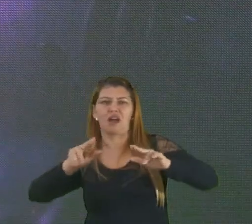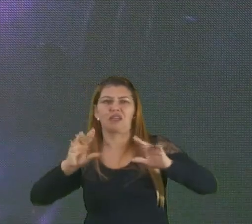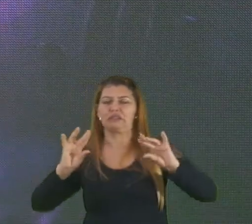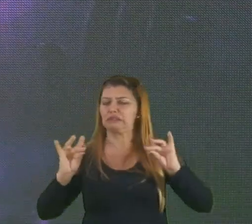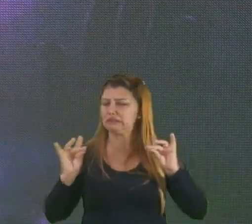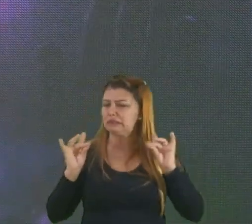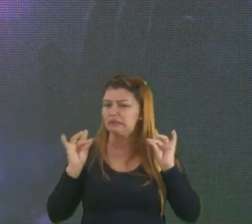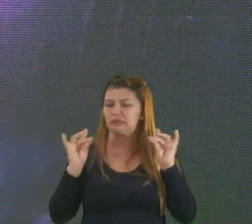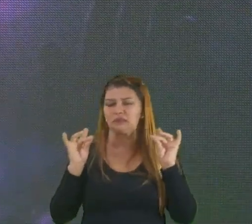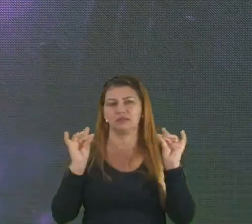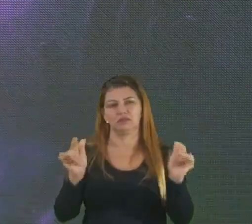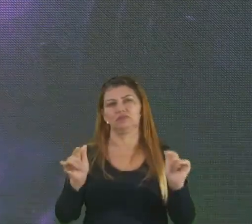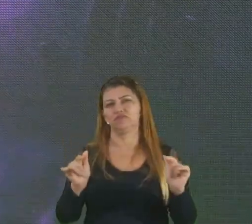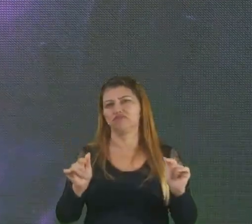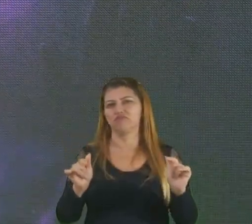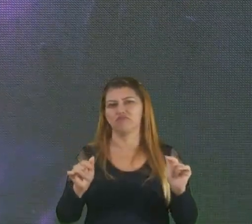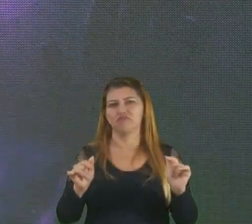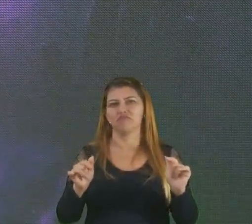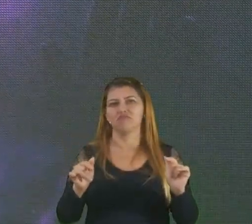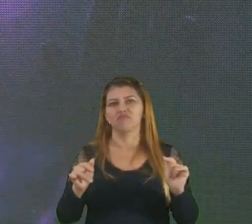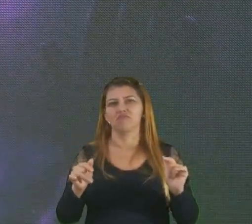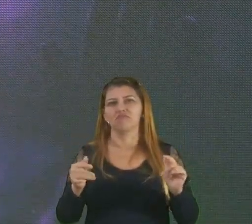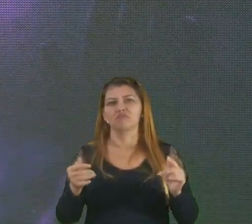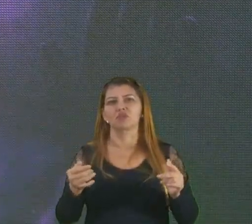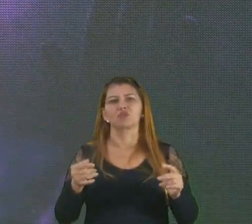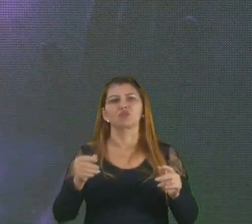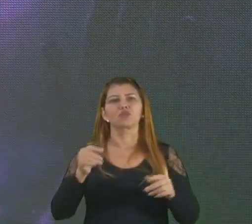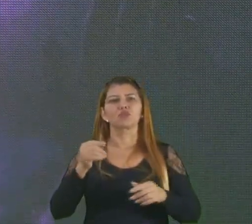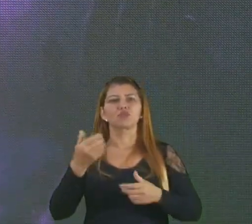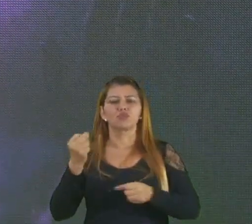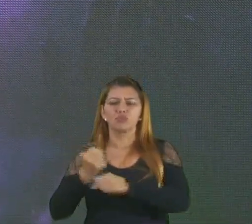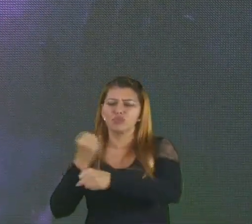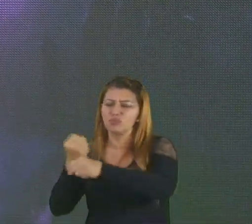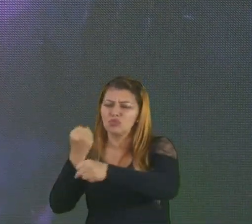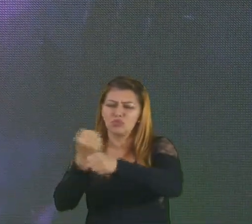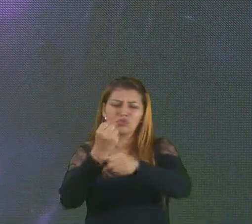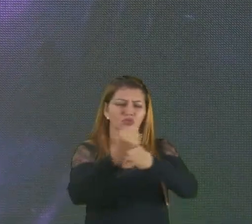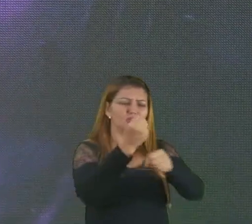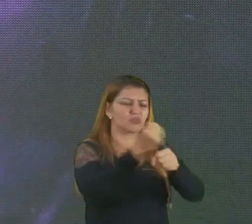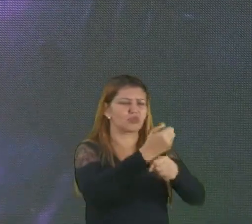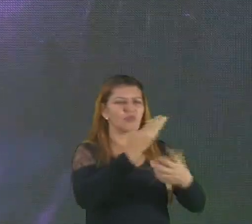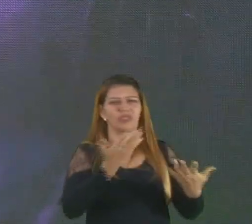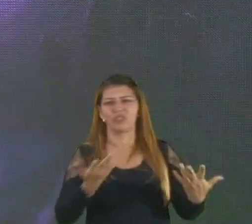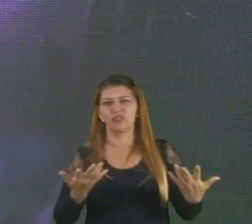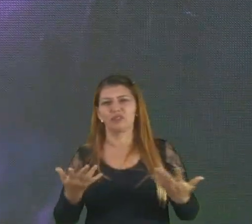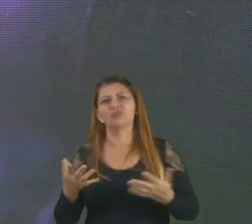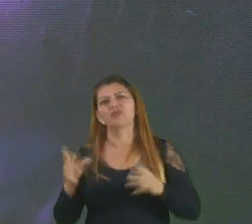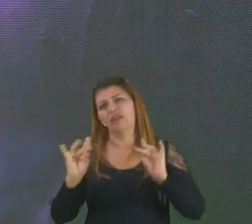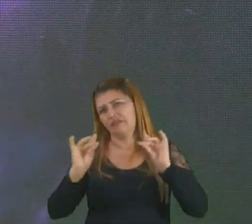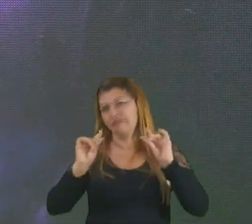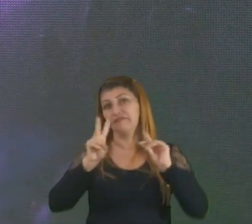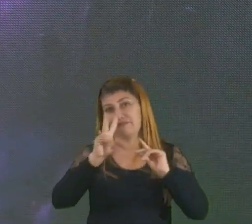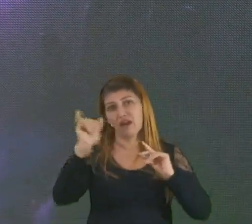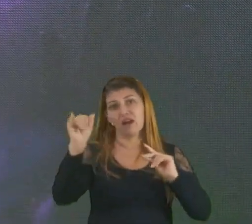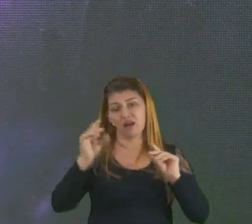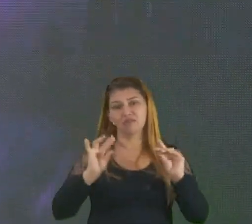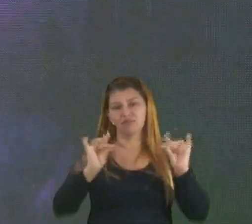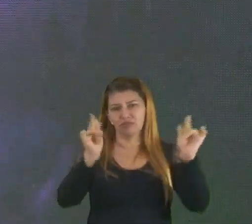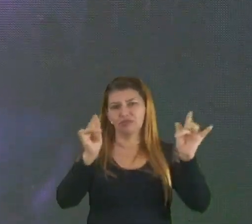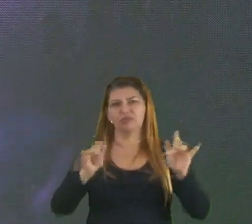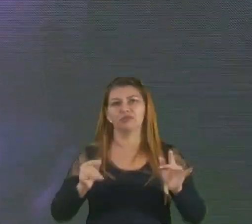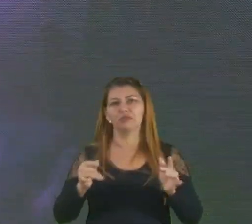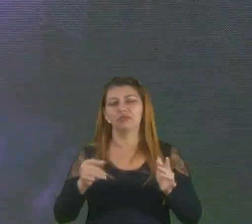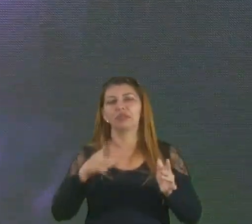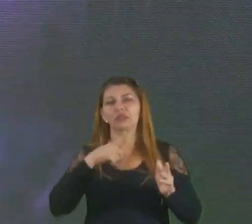mas de riquezas humanas e da impiedade. Vai chegar esse dia. Está escrito lá em